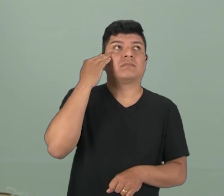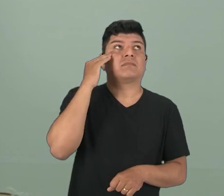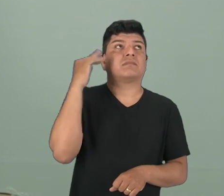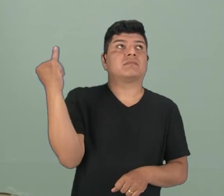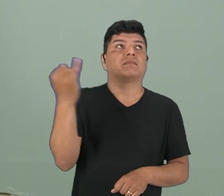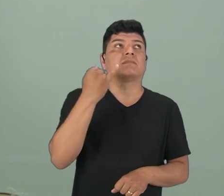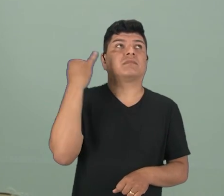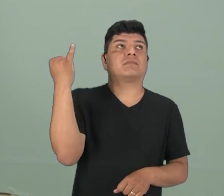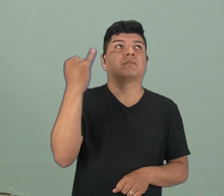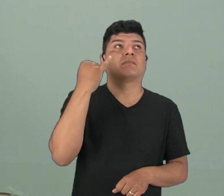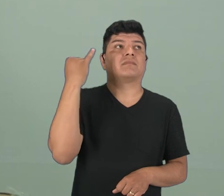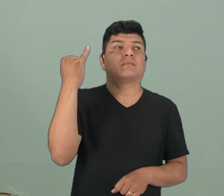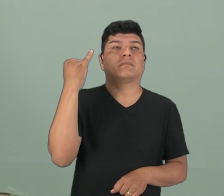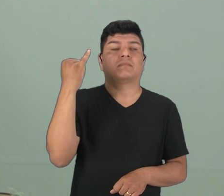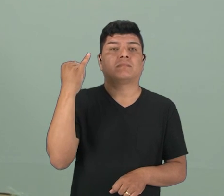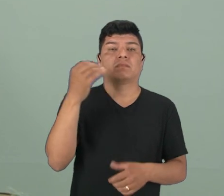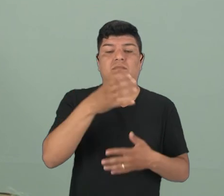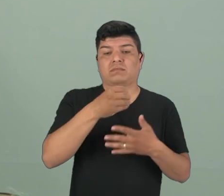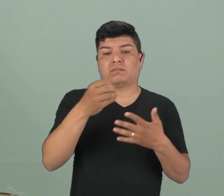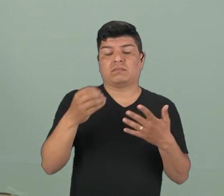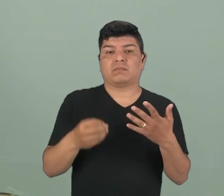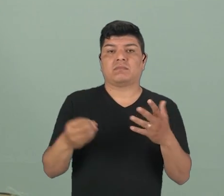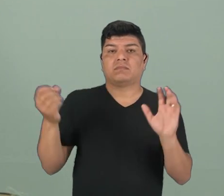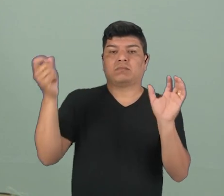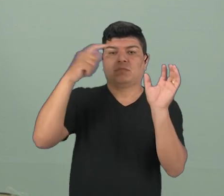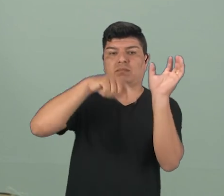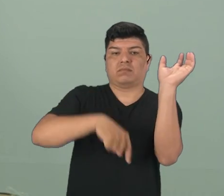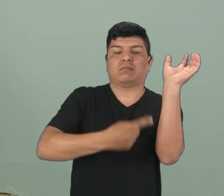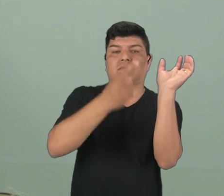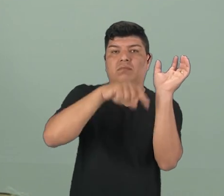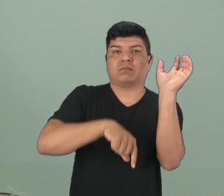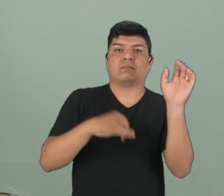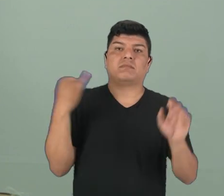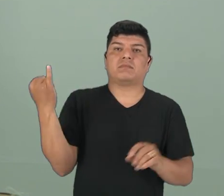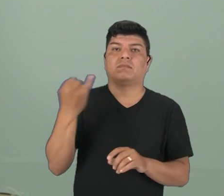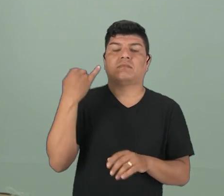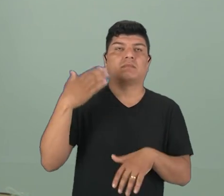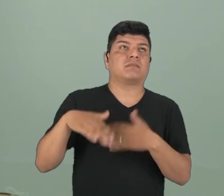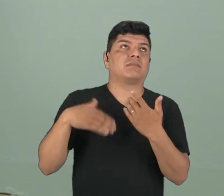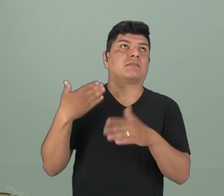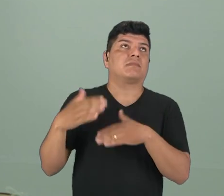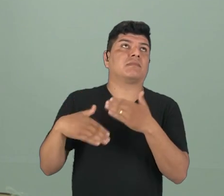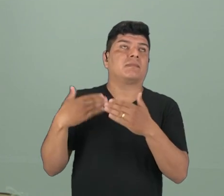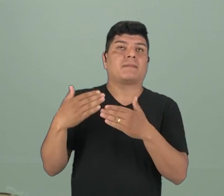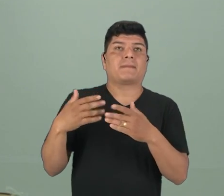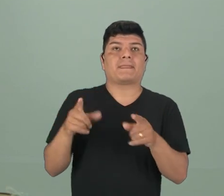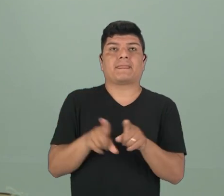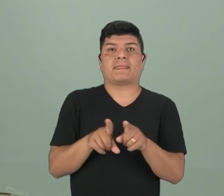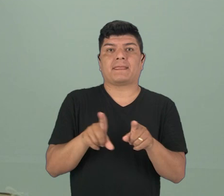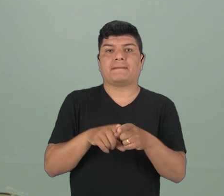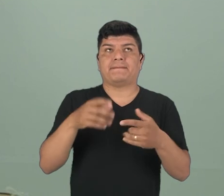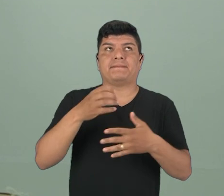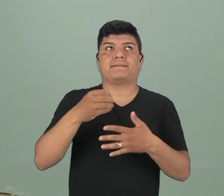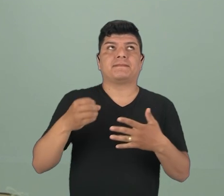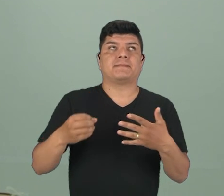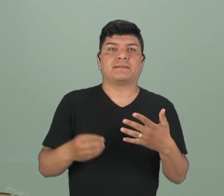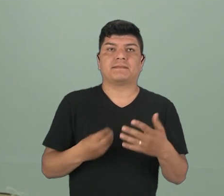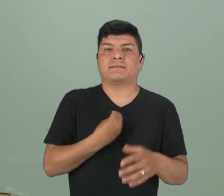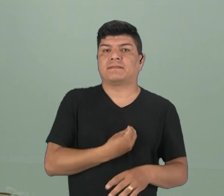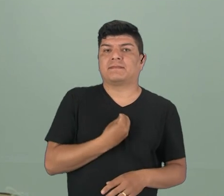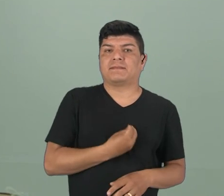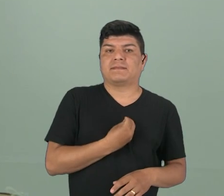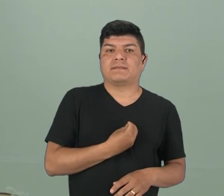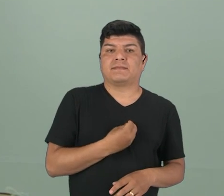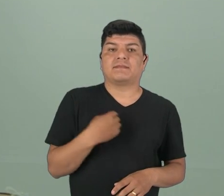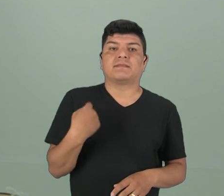a importância dessa cadeia alimentar, da fotossíntese, né, e a importância desse processo aí, dessa cadeia, que nós também fazemos parte,